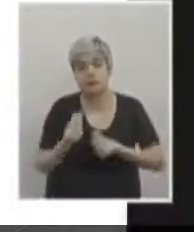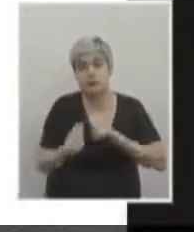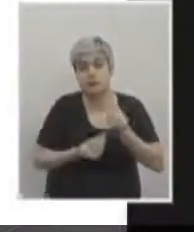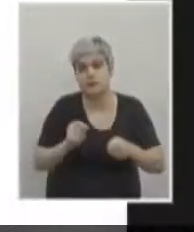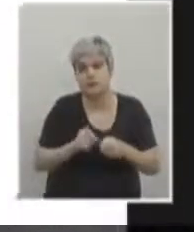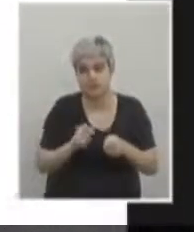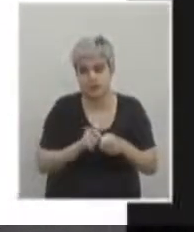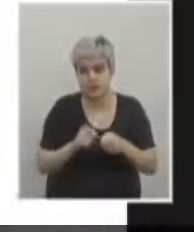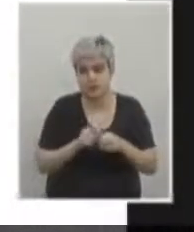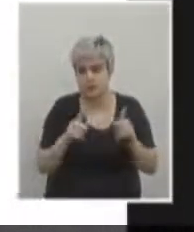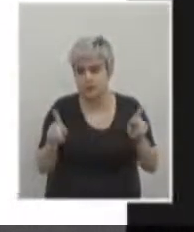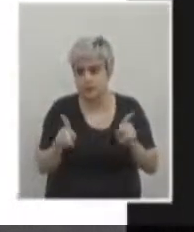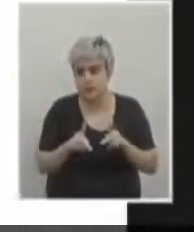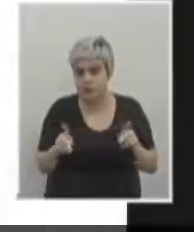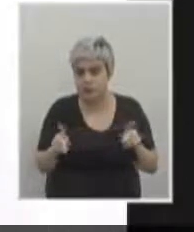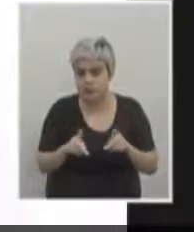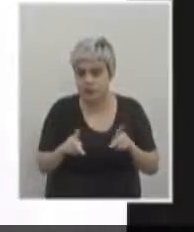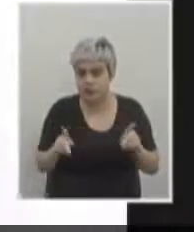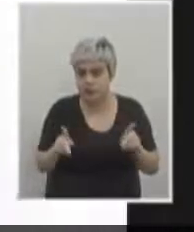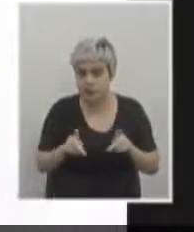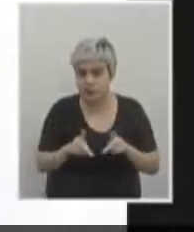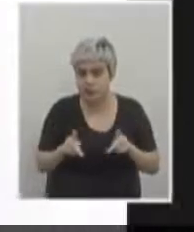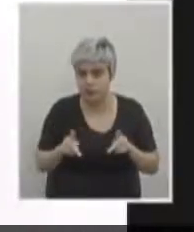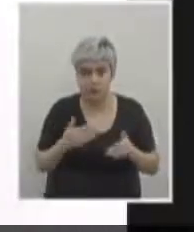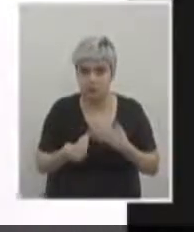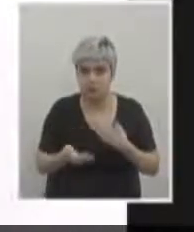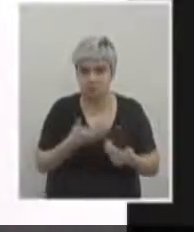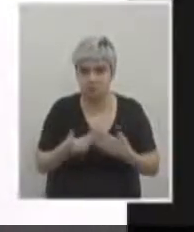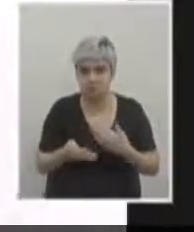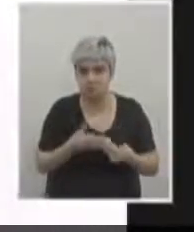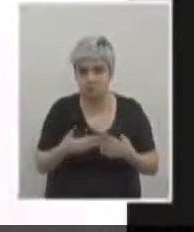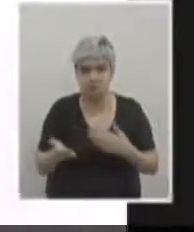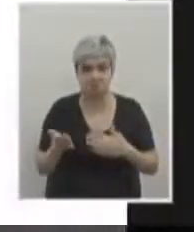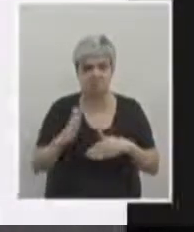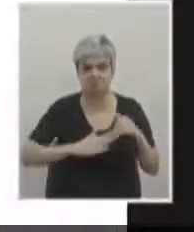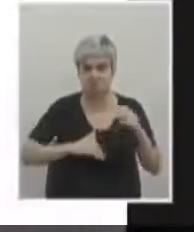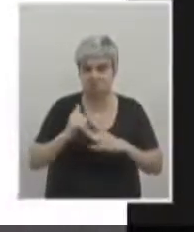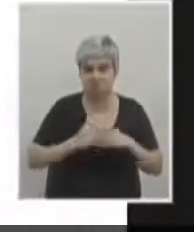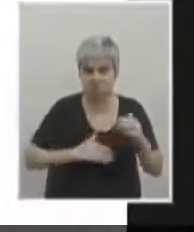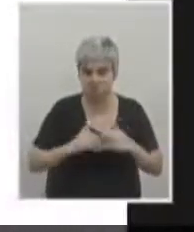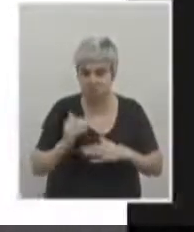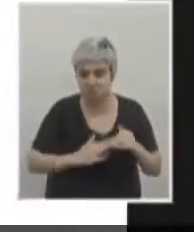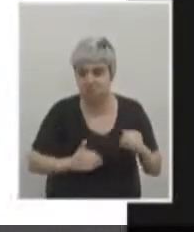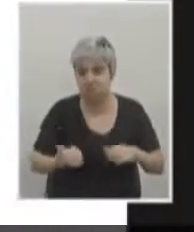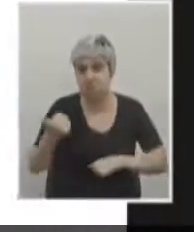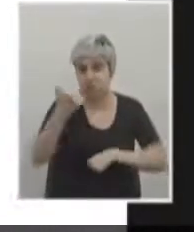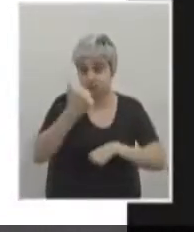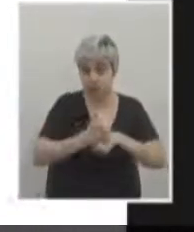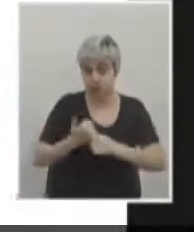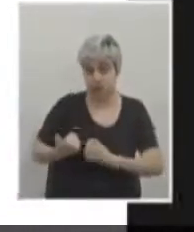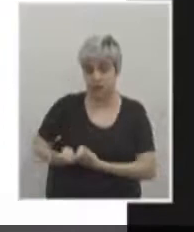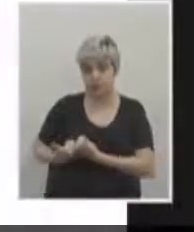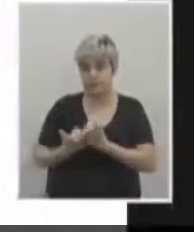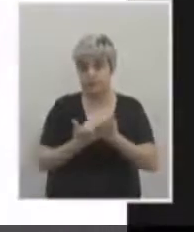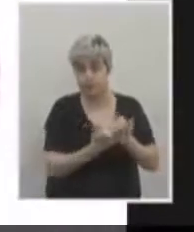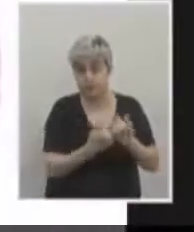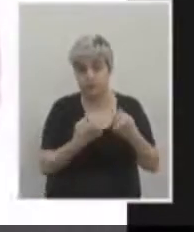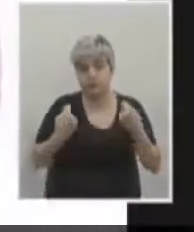professor, regente de turma, de qualquer componente curricular, para ele ir para a função de apoio, ele